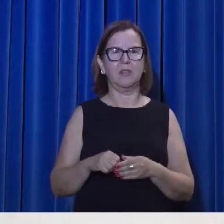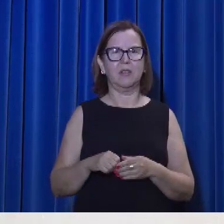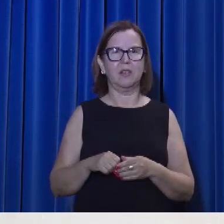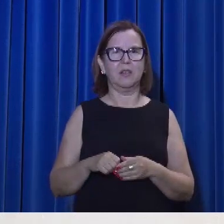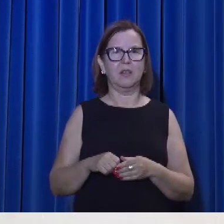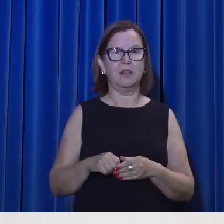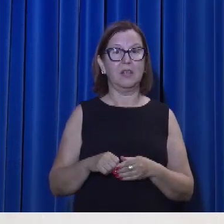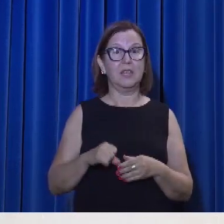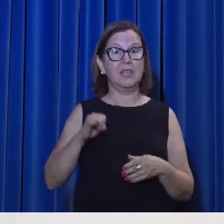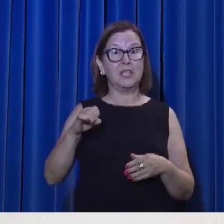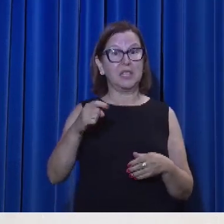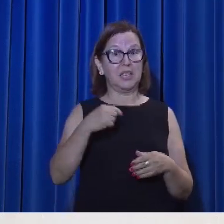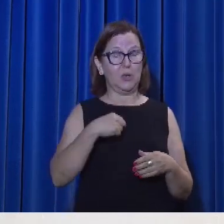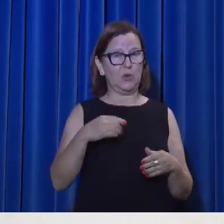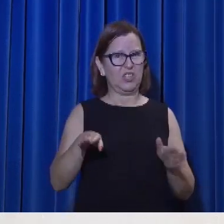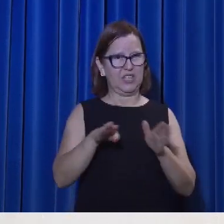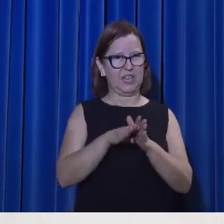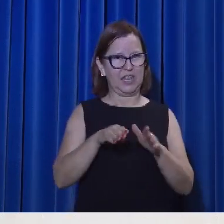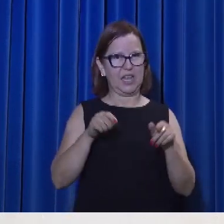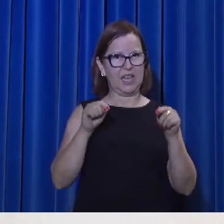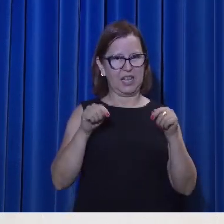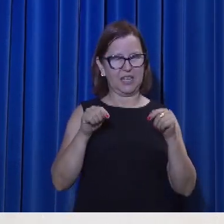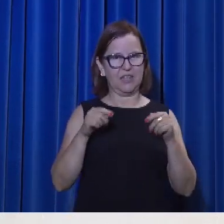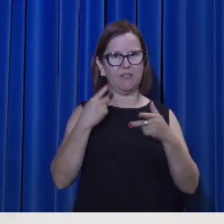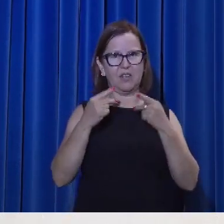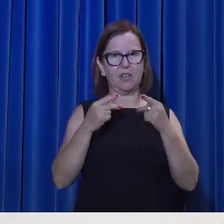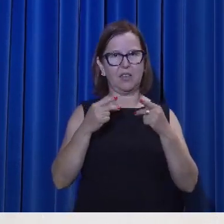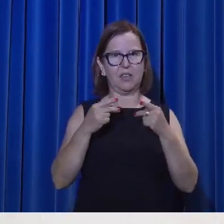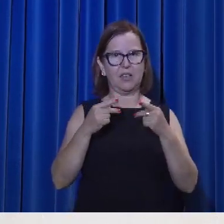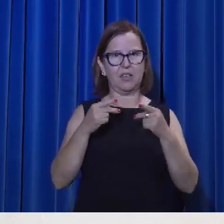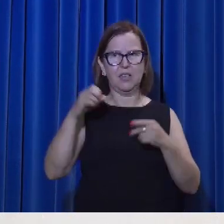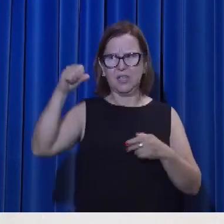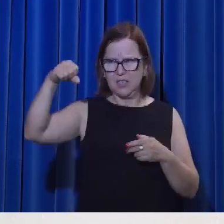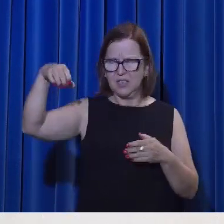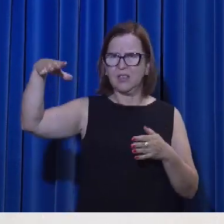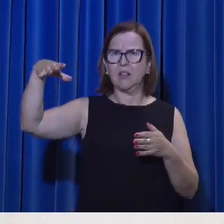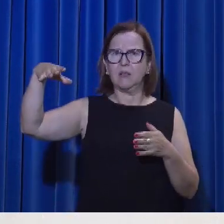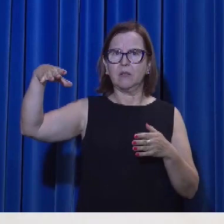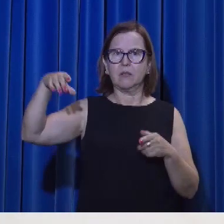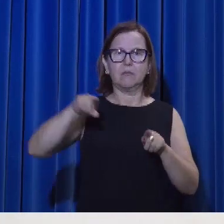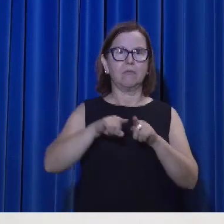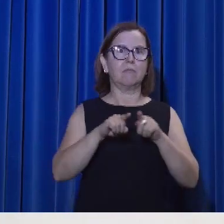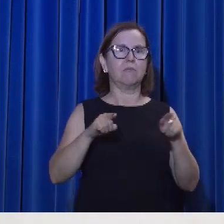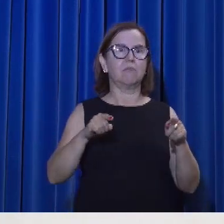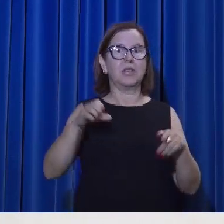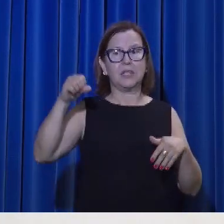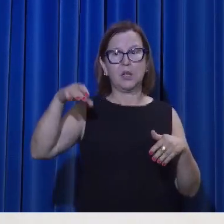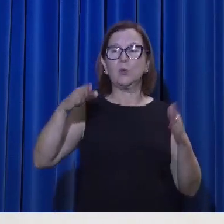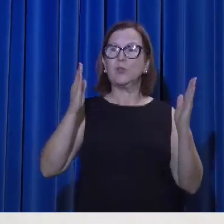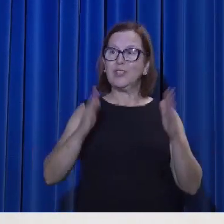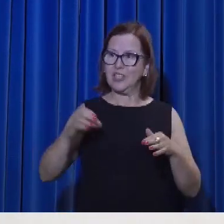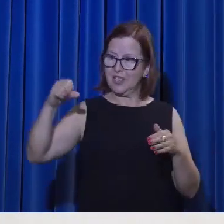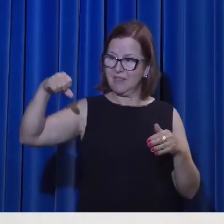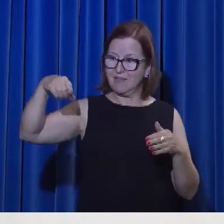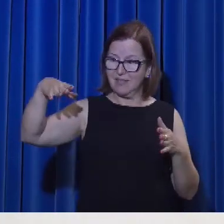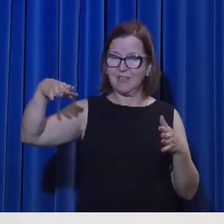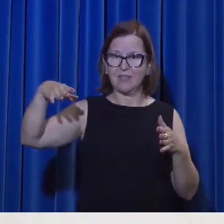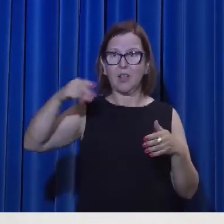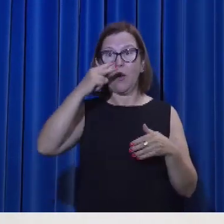hein? Presta atenção, está acesa, irmãos. Ô, vocês não estão vendo? Está acesa. Olha a luz ali,